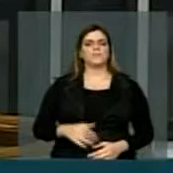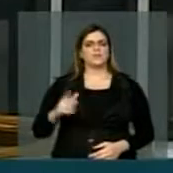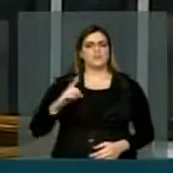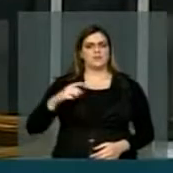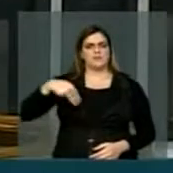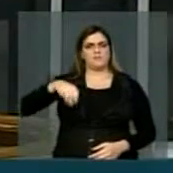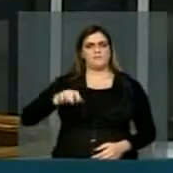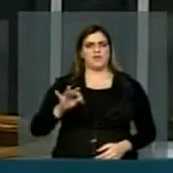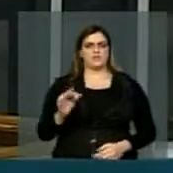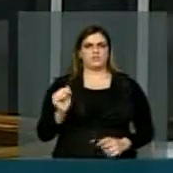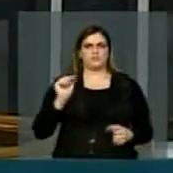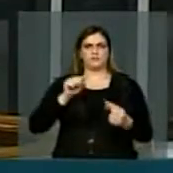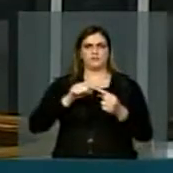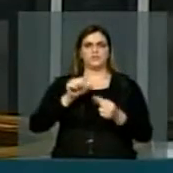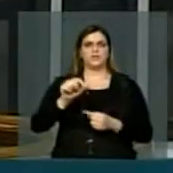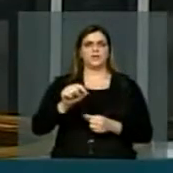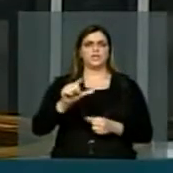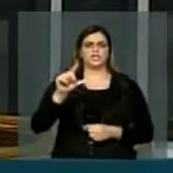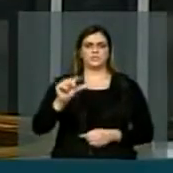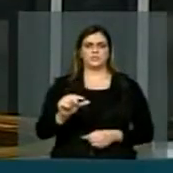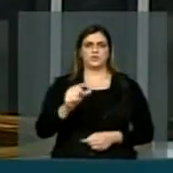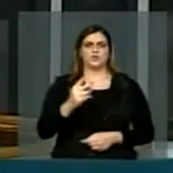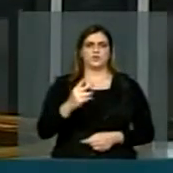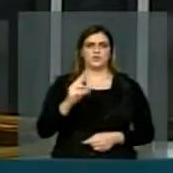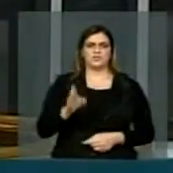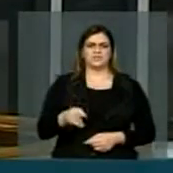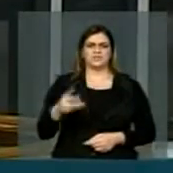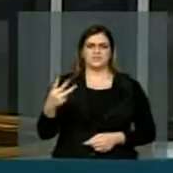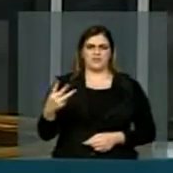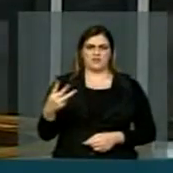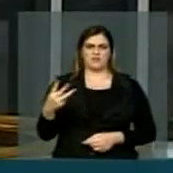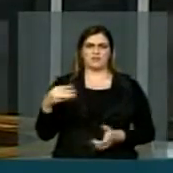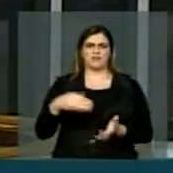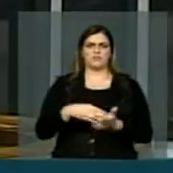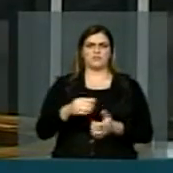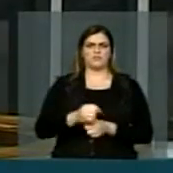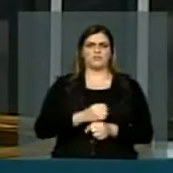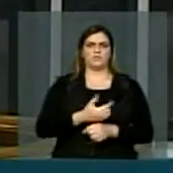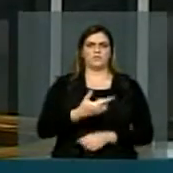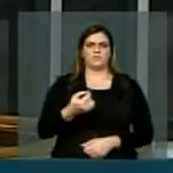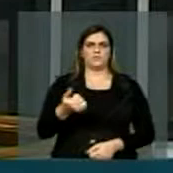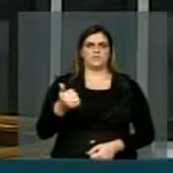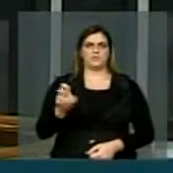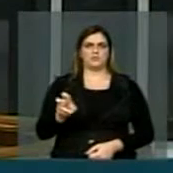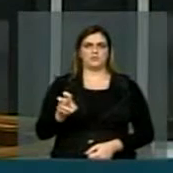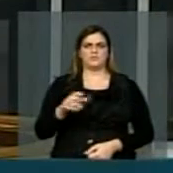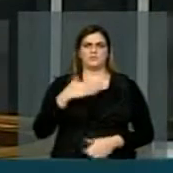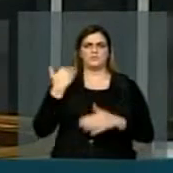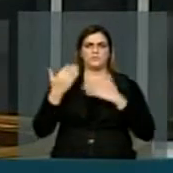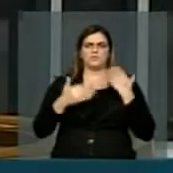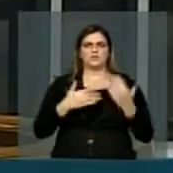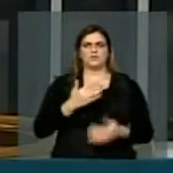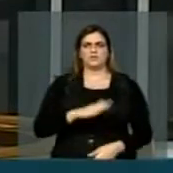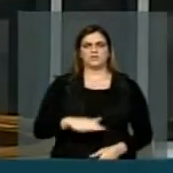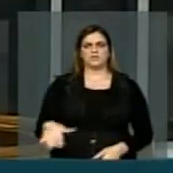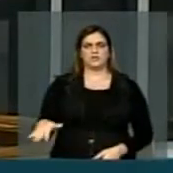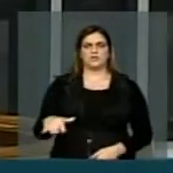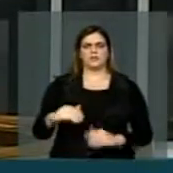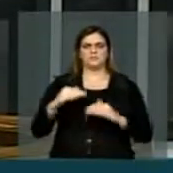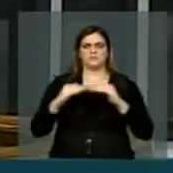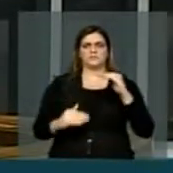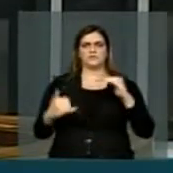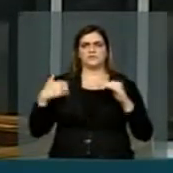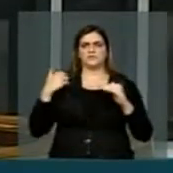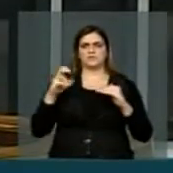meta, abre aspas, reduzir em 2/3 até 2015 a mortalidade de crianças menores de